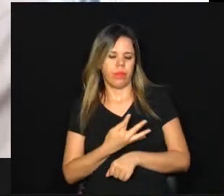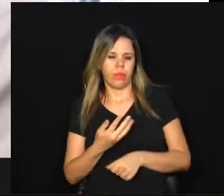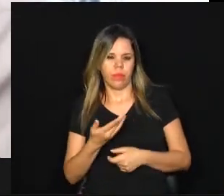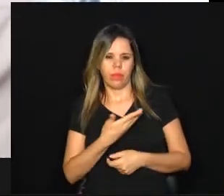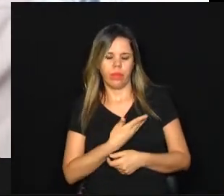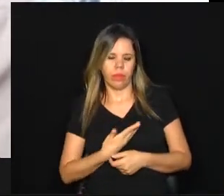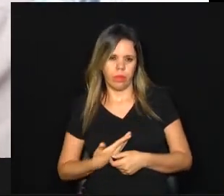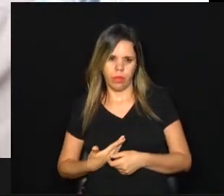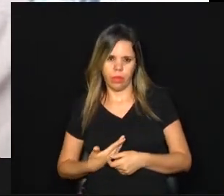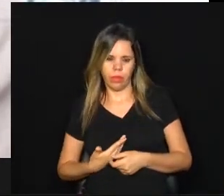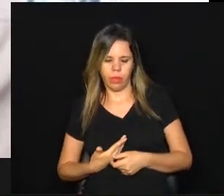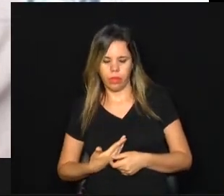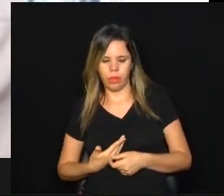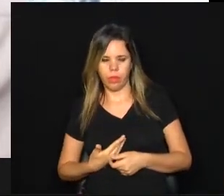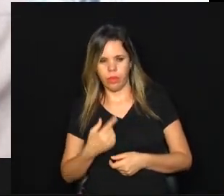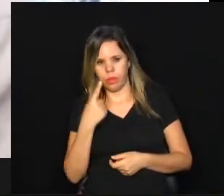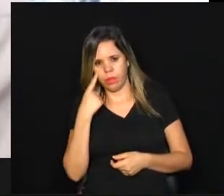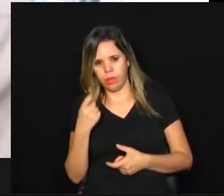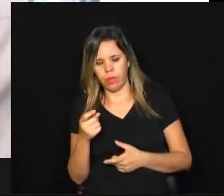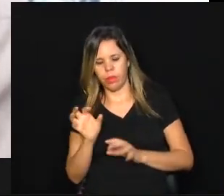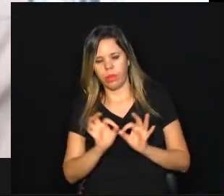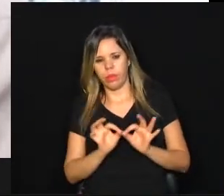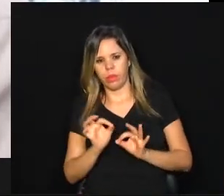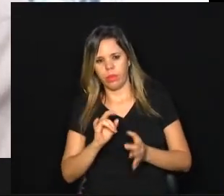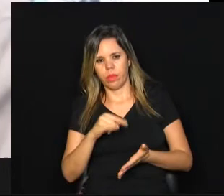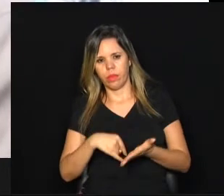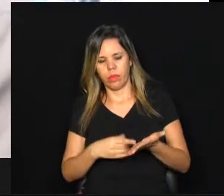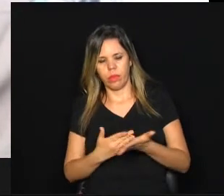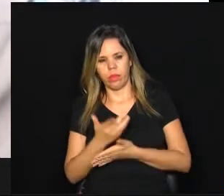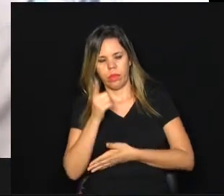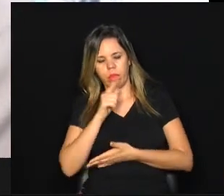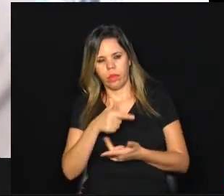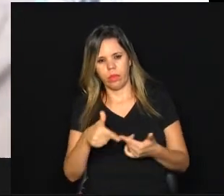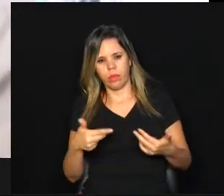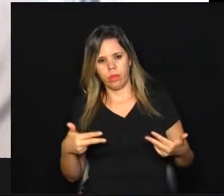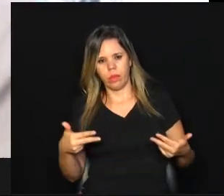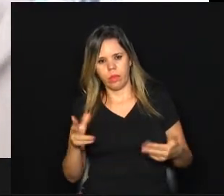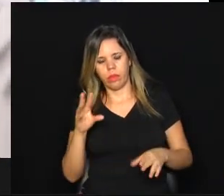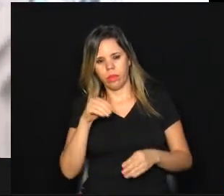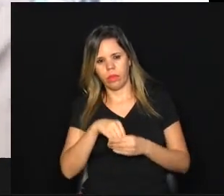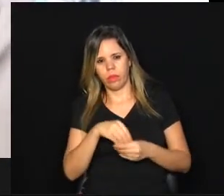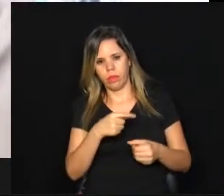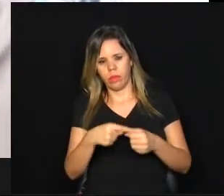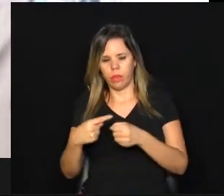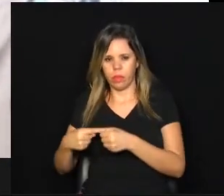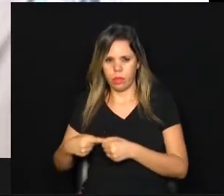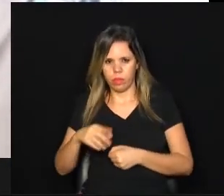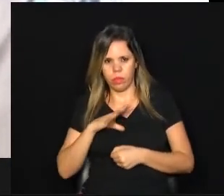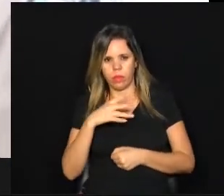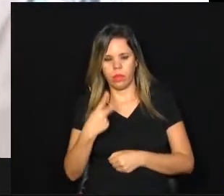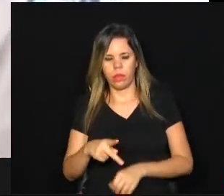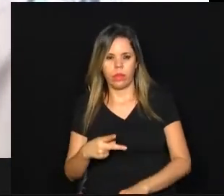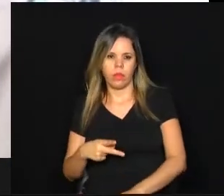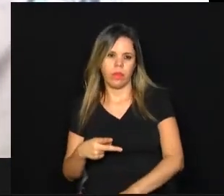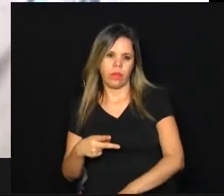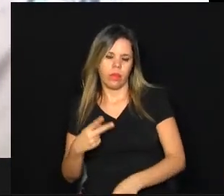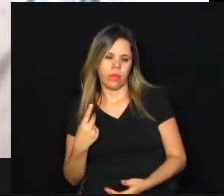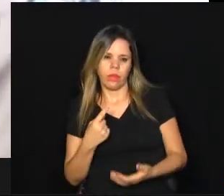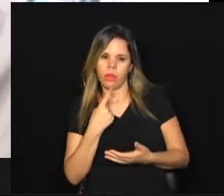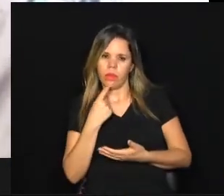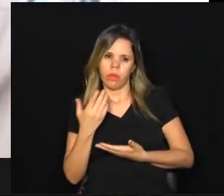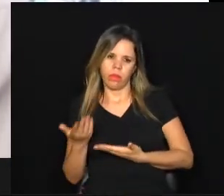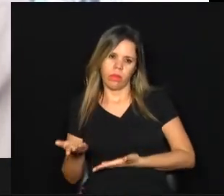em si, né? De como vai regulamentar essas questões ali na sua região, ali na sua cidade. Mesmo aqui em